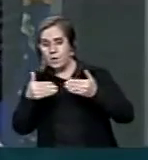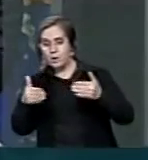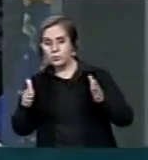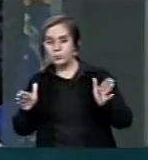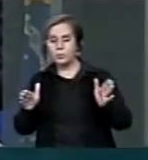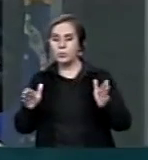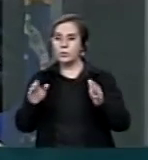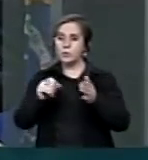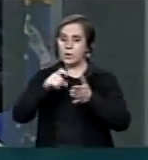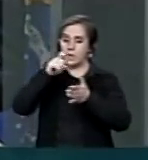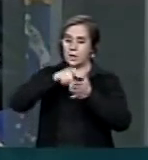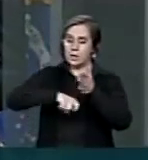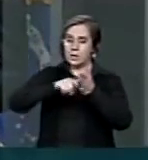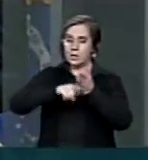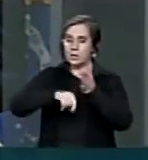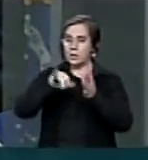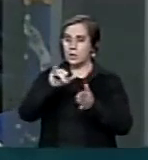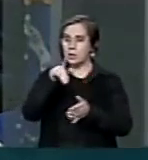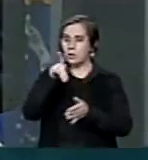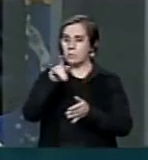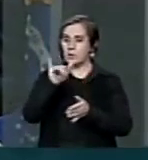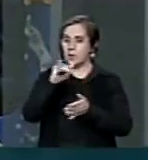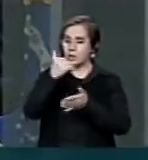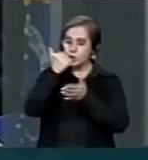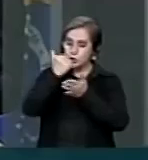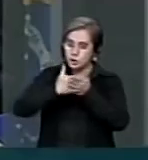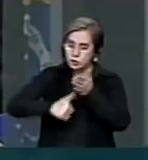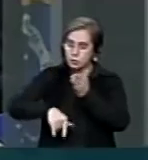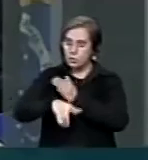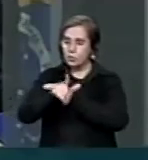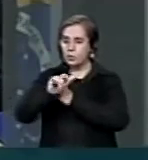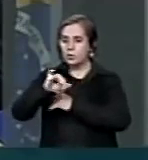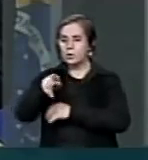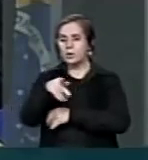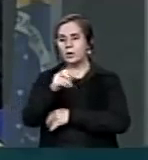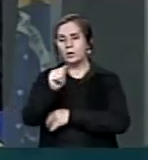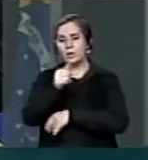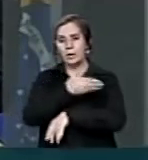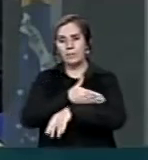da isenção do IPI na linha branca e nos veículos.